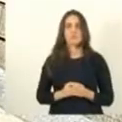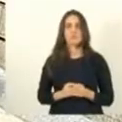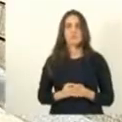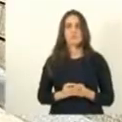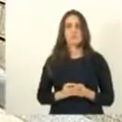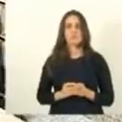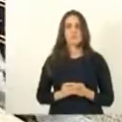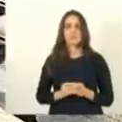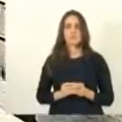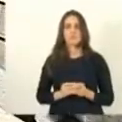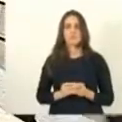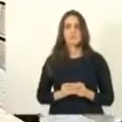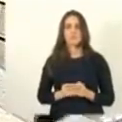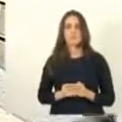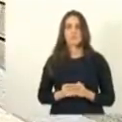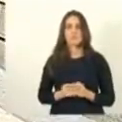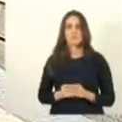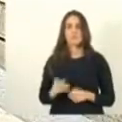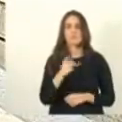Senhor presidente...